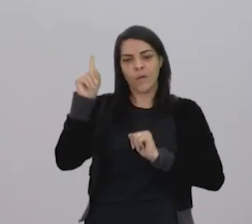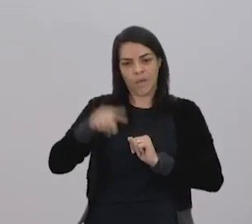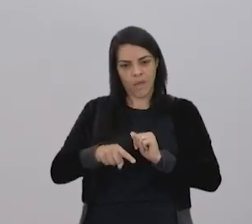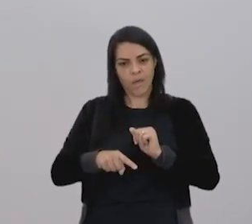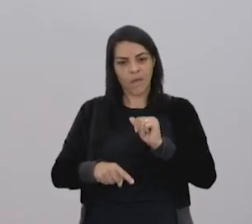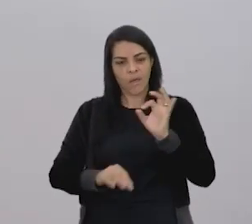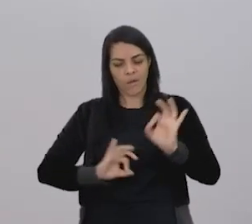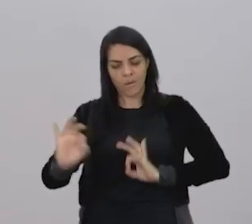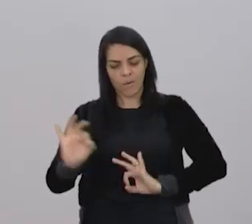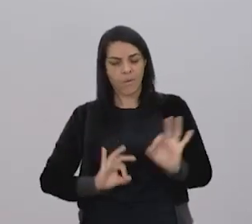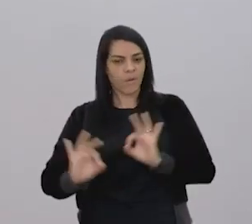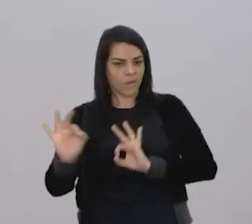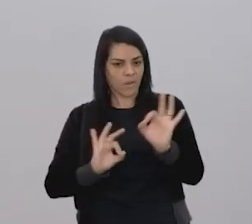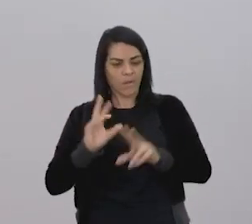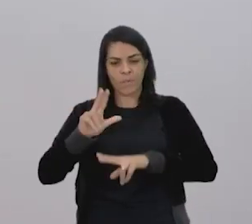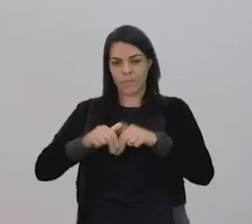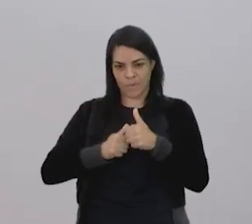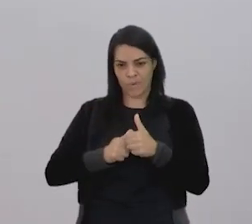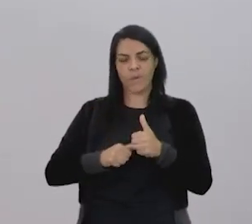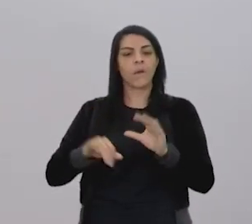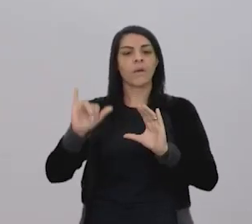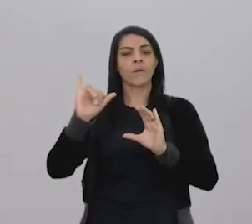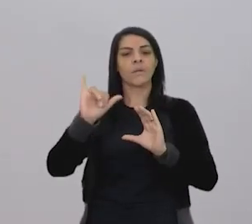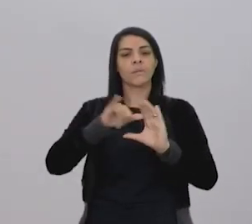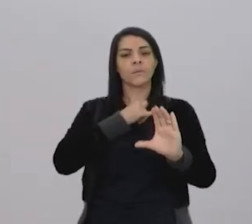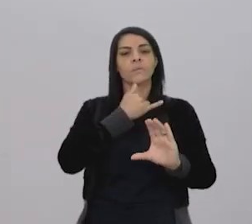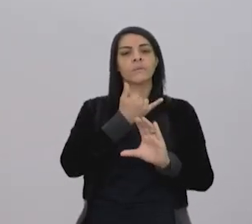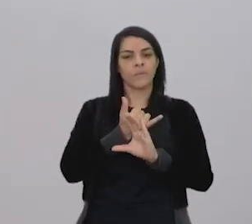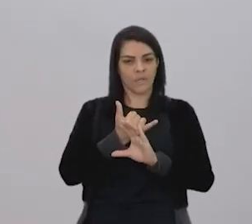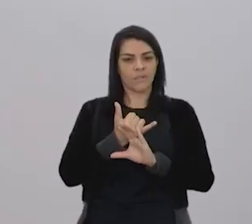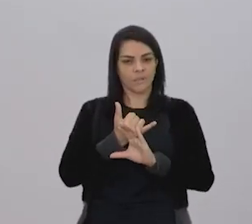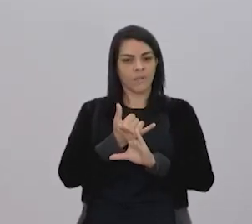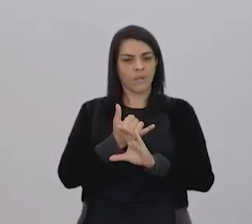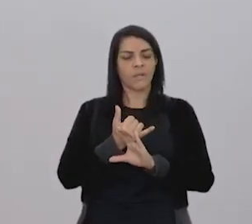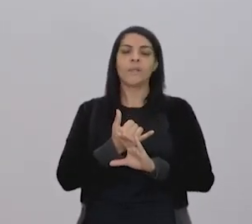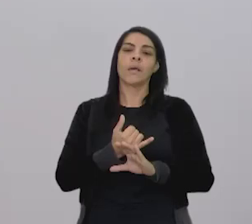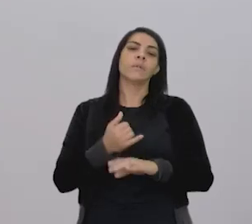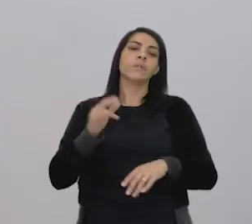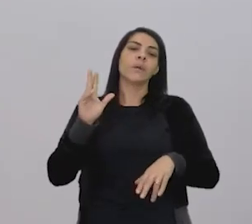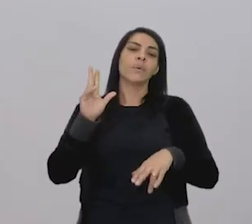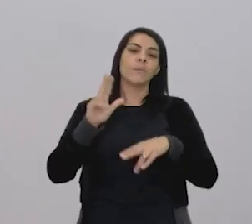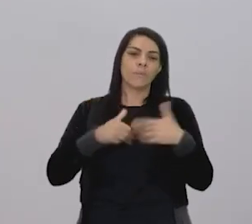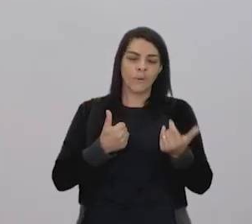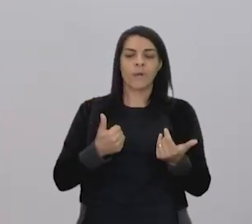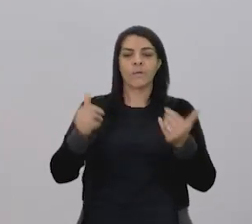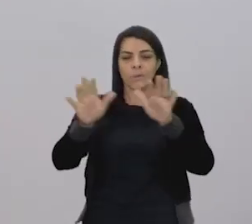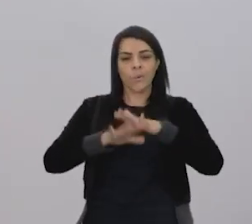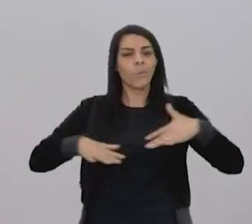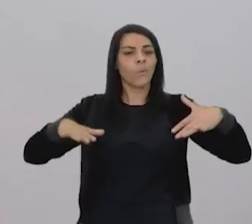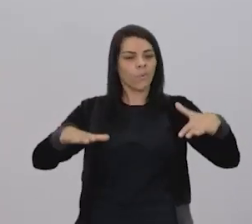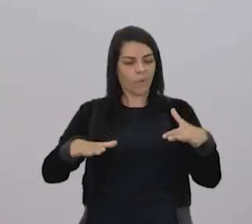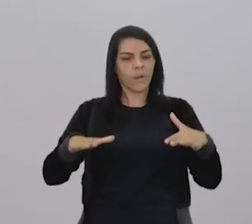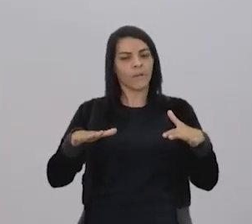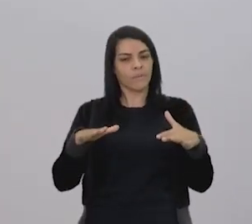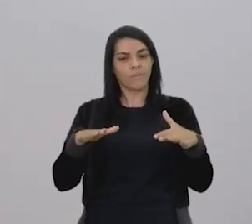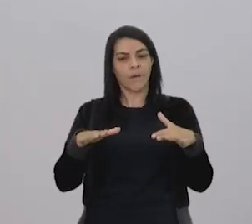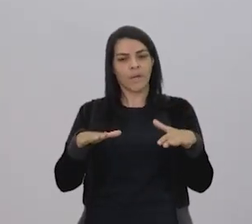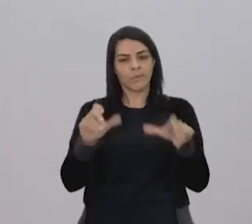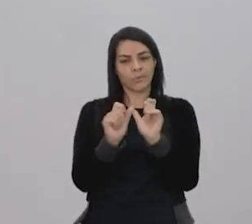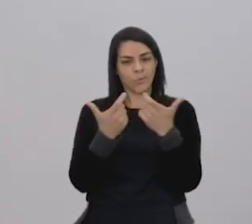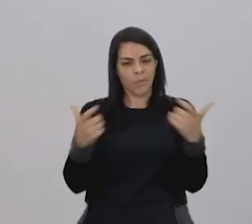produzidos massivamente através da internet, é muita coisa sendo produzida, você tem que disputar um espaço muito maior do